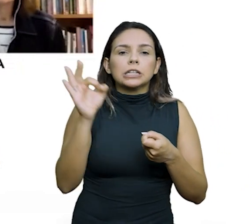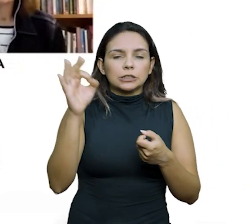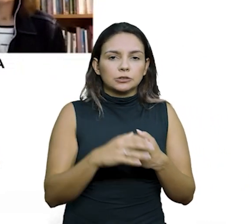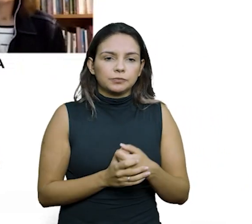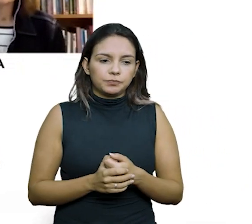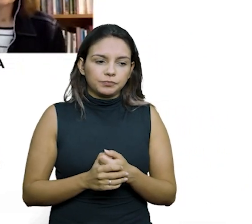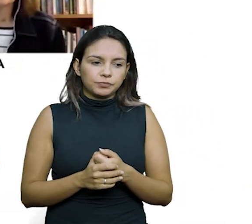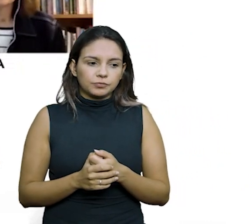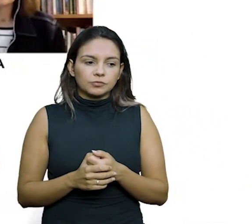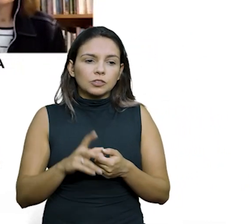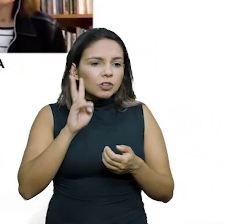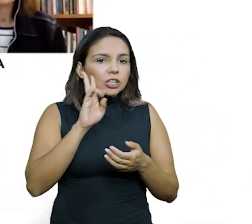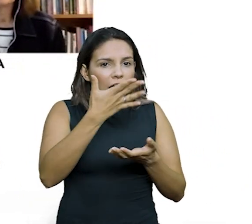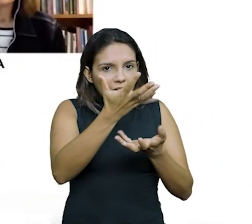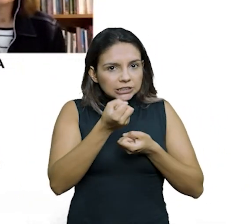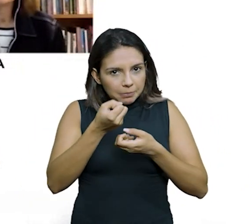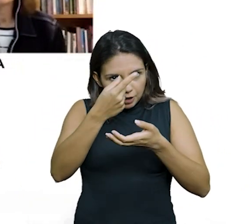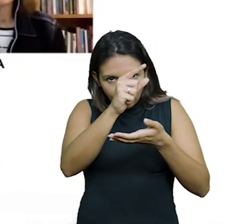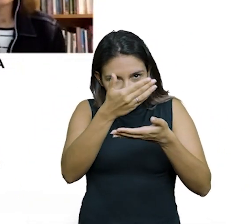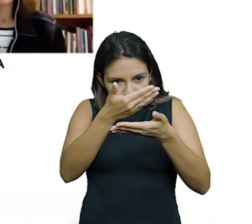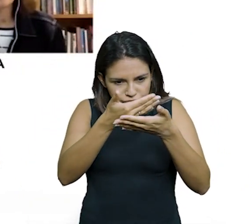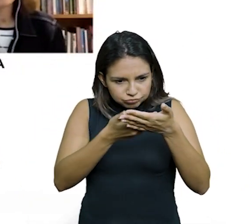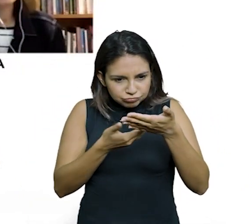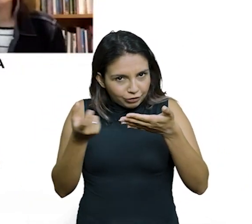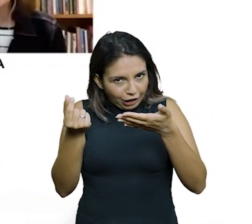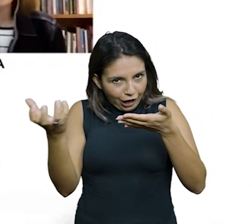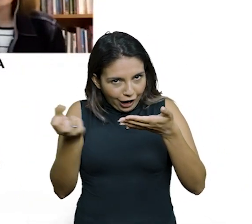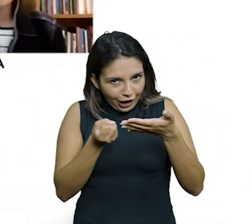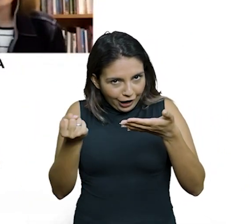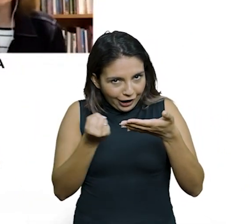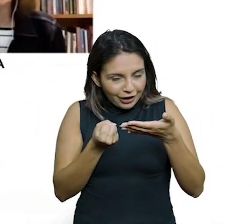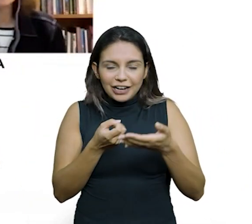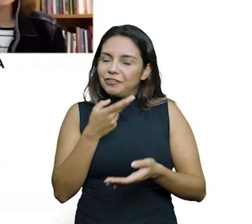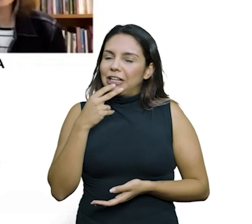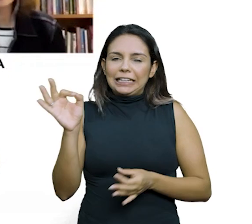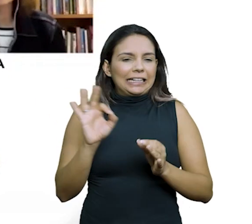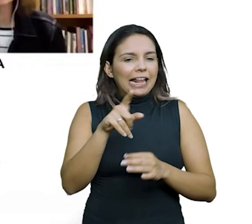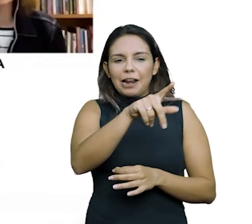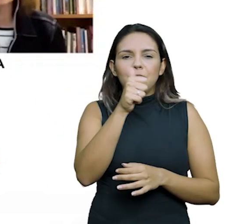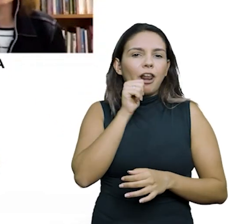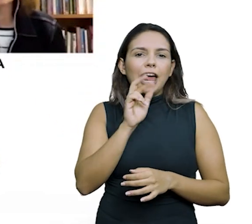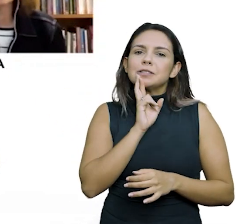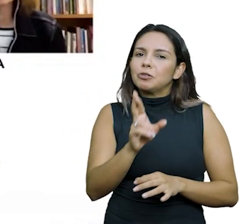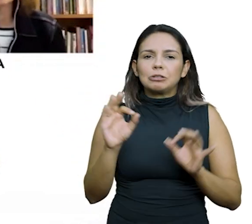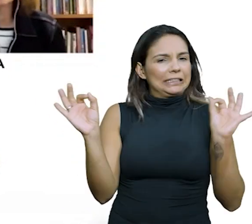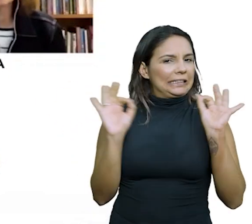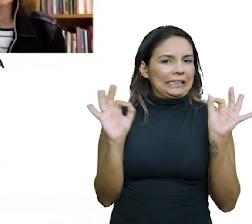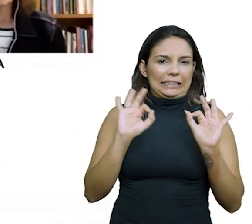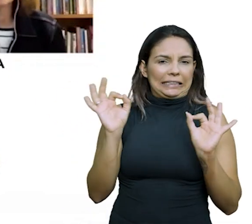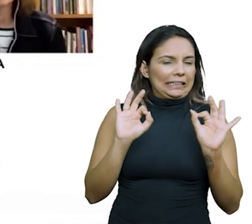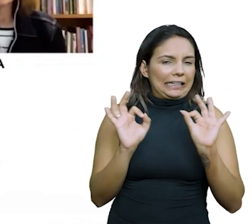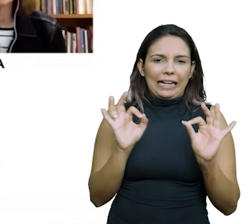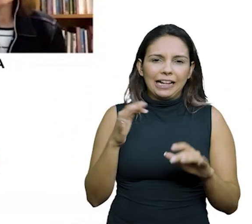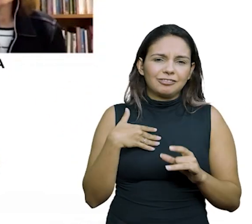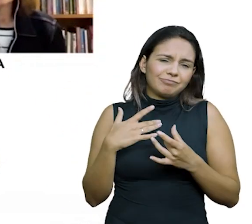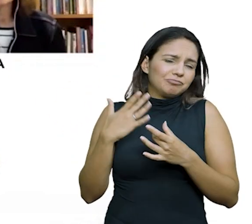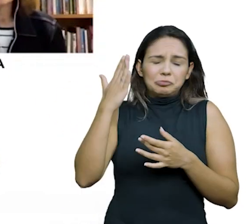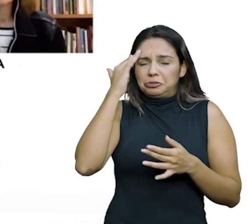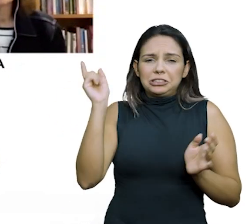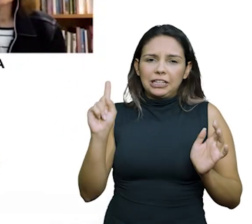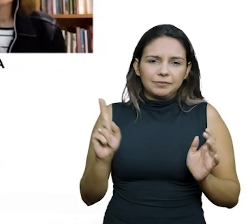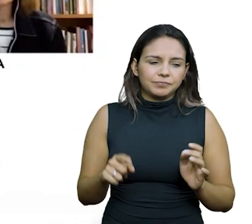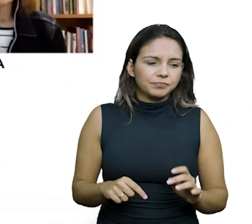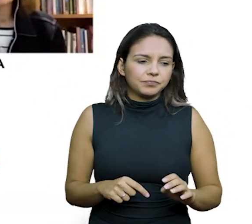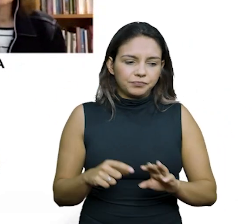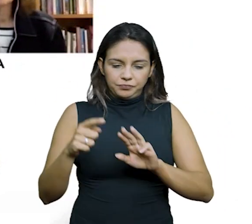Olha. Você já recebeu o seu extratinho? Ainda não, né? Nada, eu sou muito desligada disso. O Marcelo Rubens Paiva que escreveu hoje, dizendo que